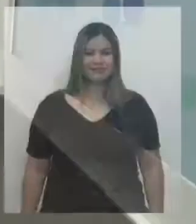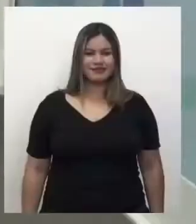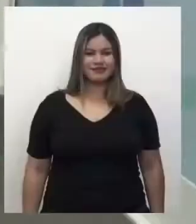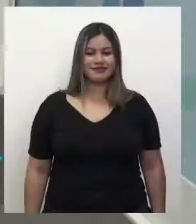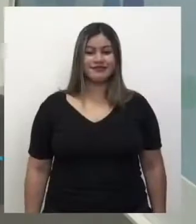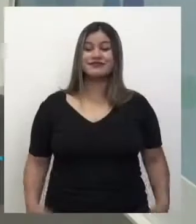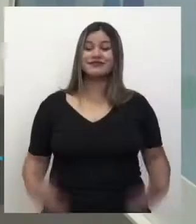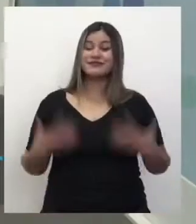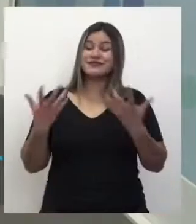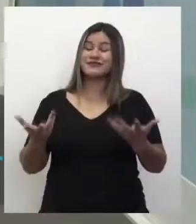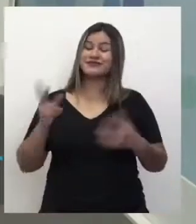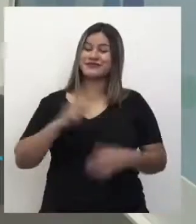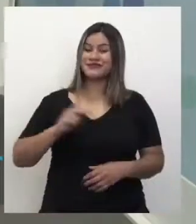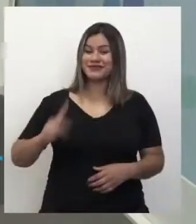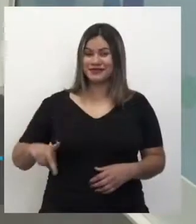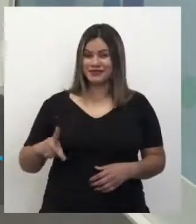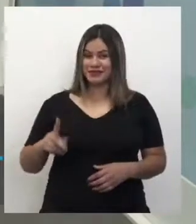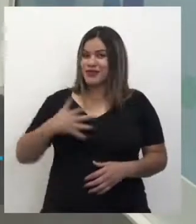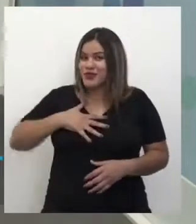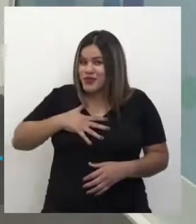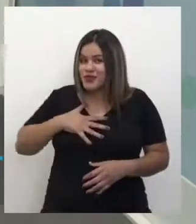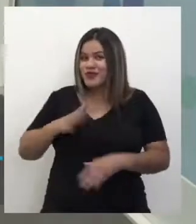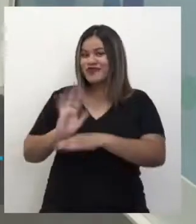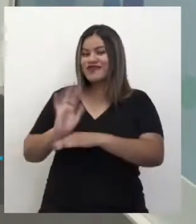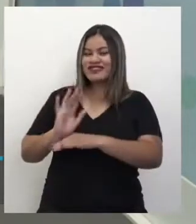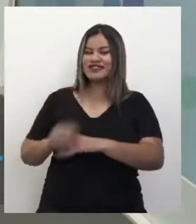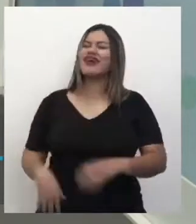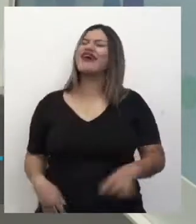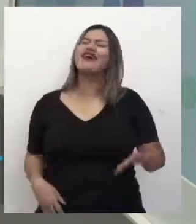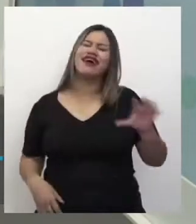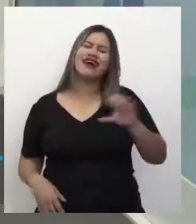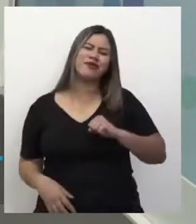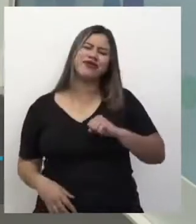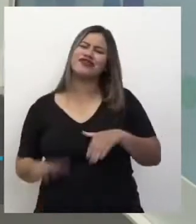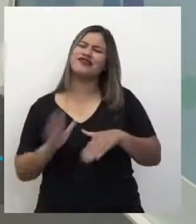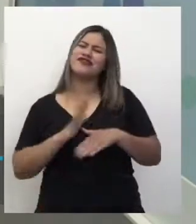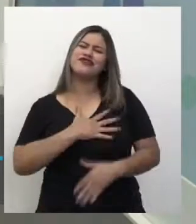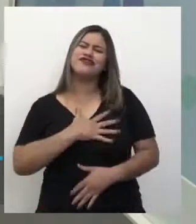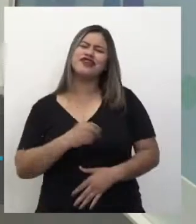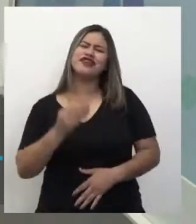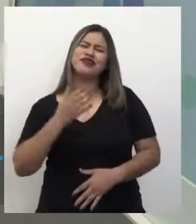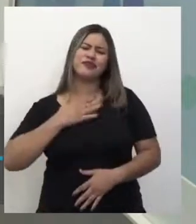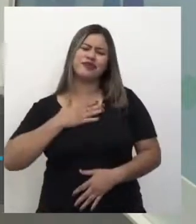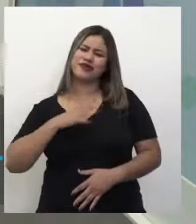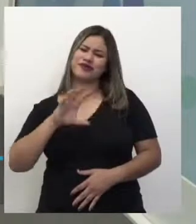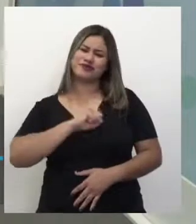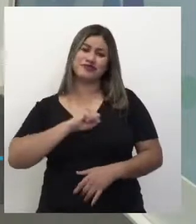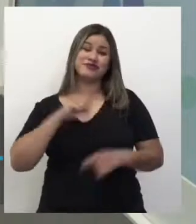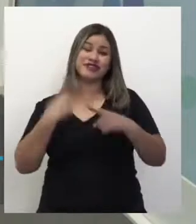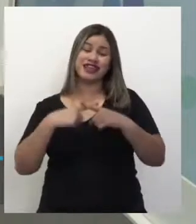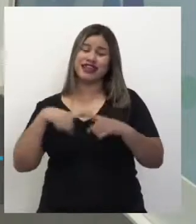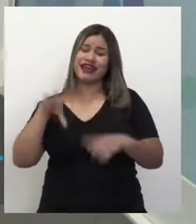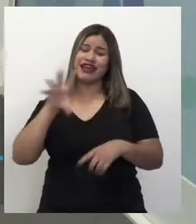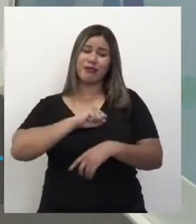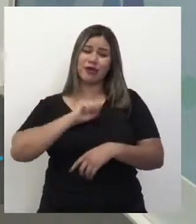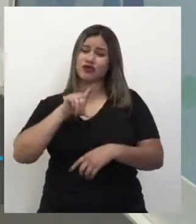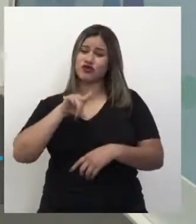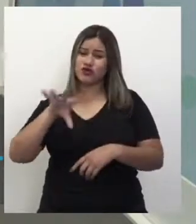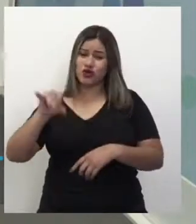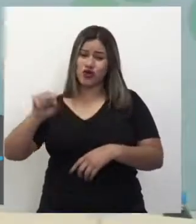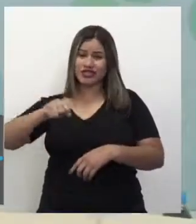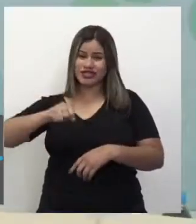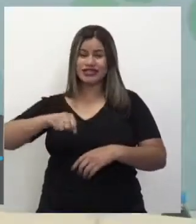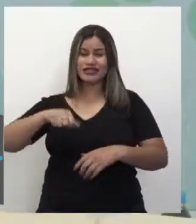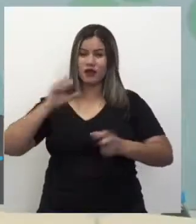E aí, pronto. Gostou do videozinho? Eu adorei, viu? Sonic. Meu filho ia adorar, que ele ama Sonic, ama videogame. Engraçado que eu tava vendo assim, o